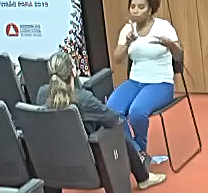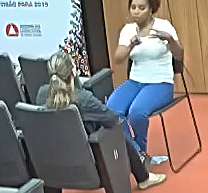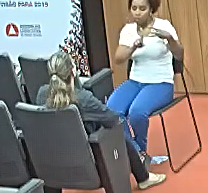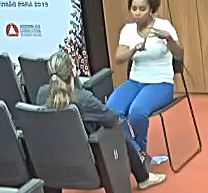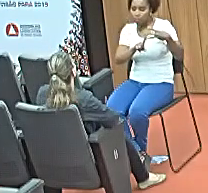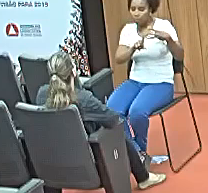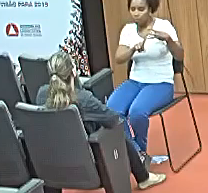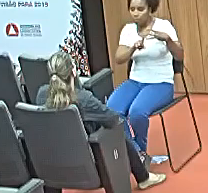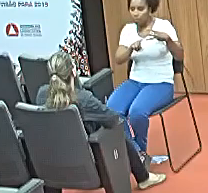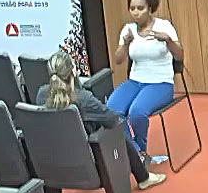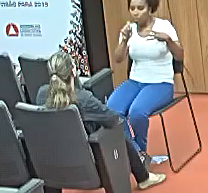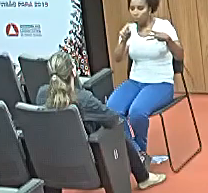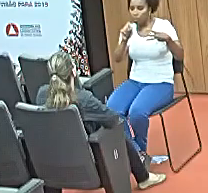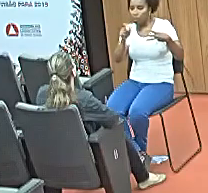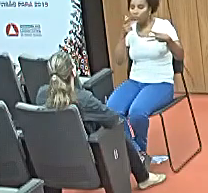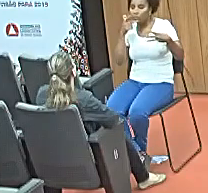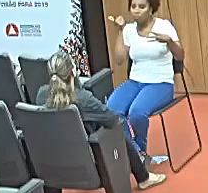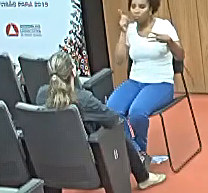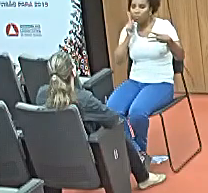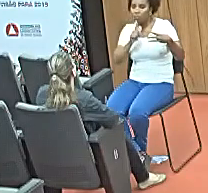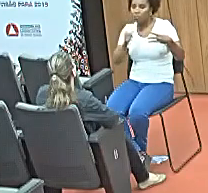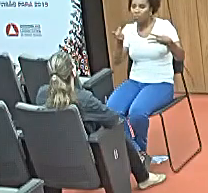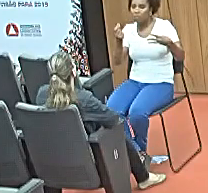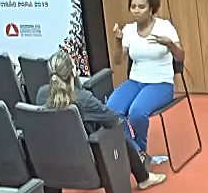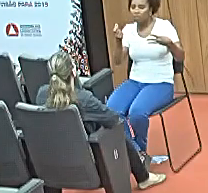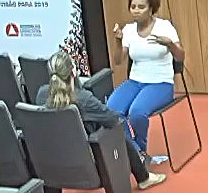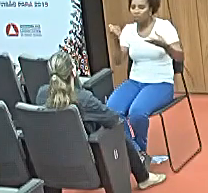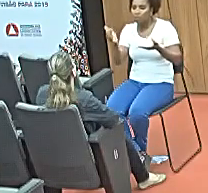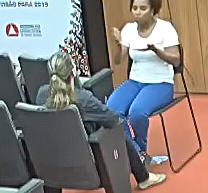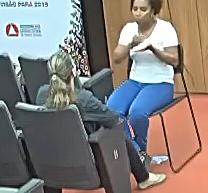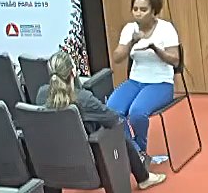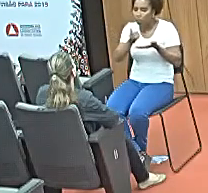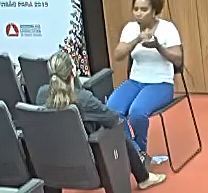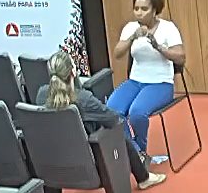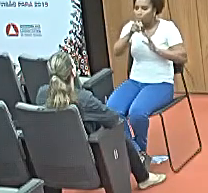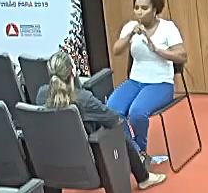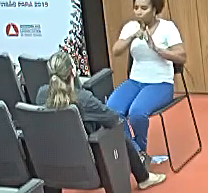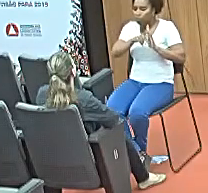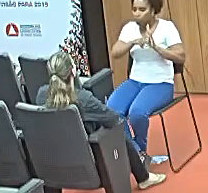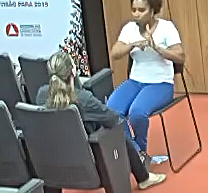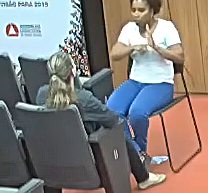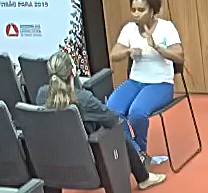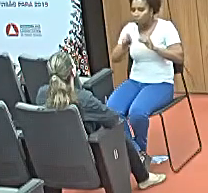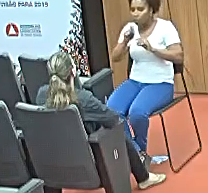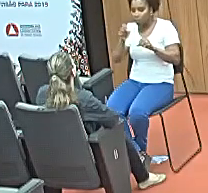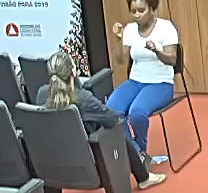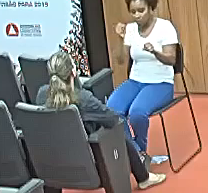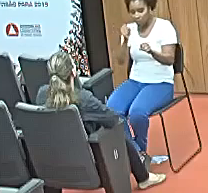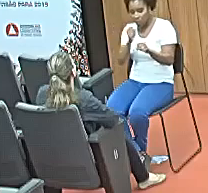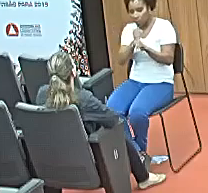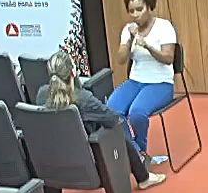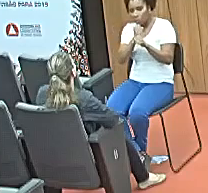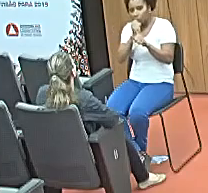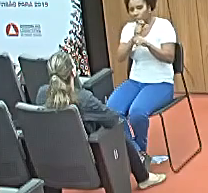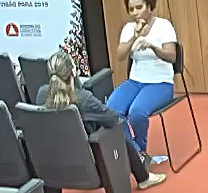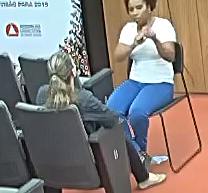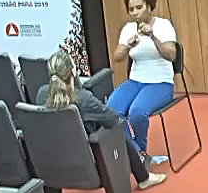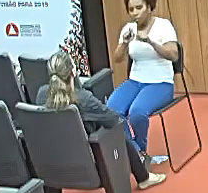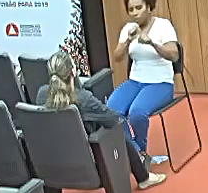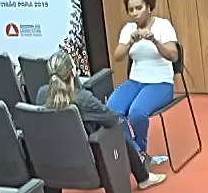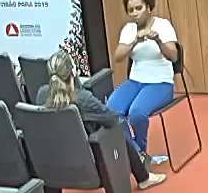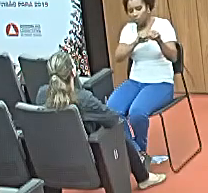garante recursos para execução das propostas de reestruturação do sistema socioeducativo